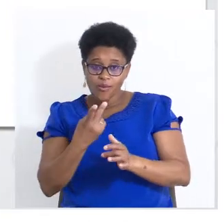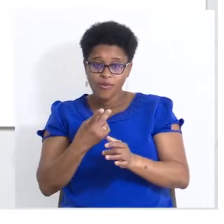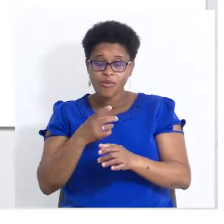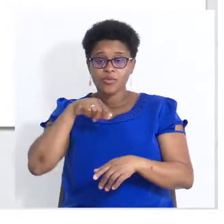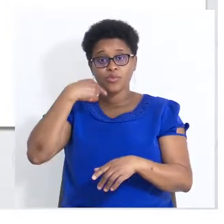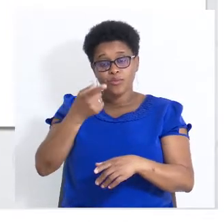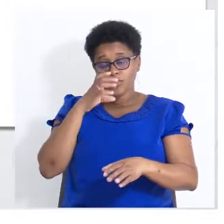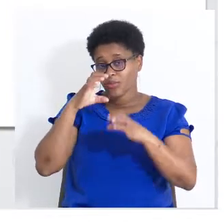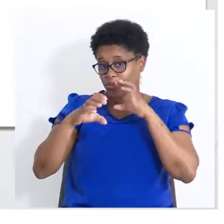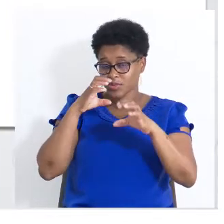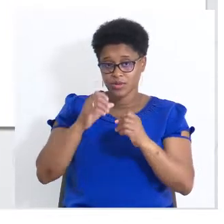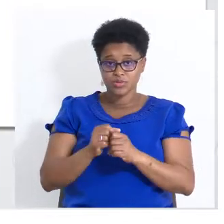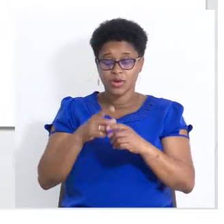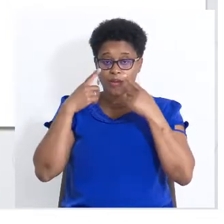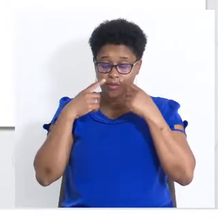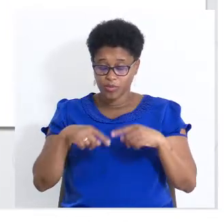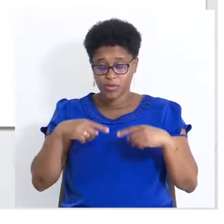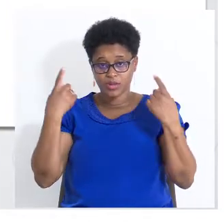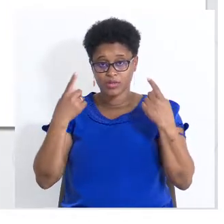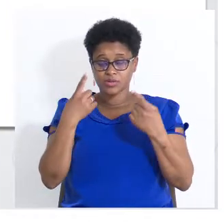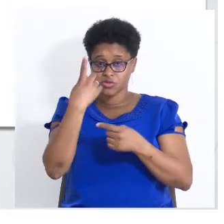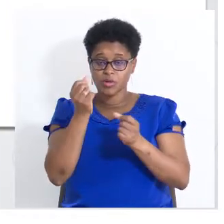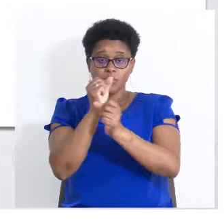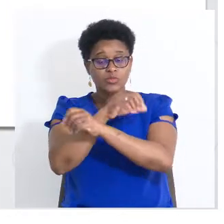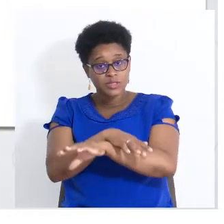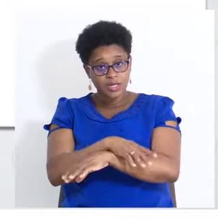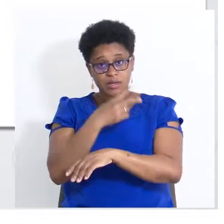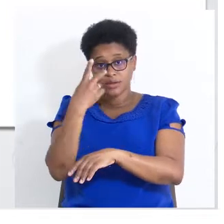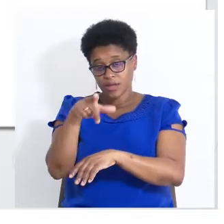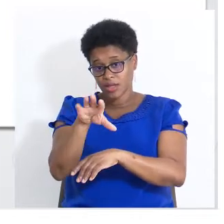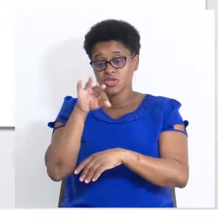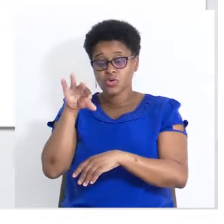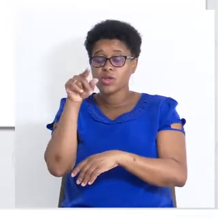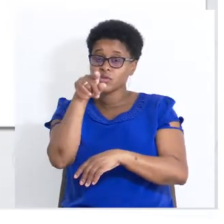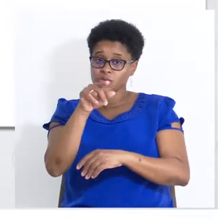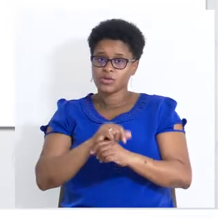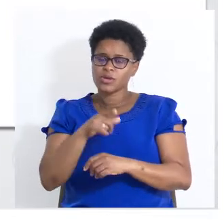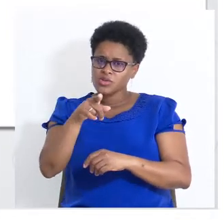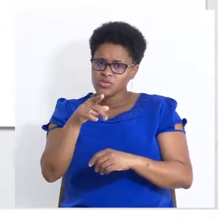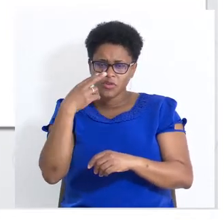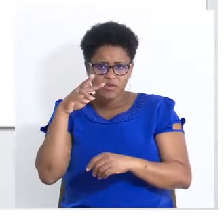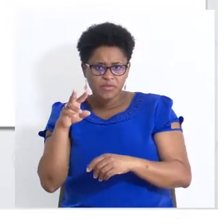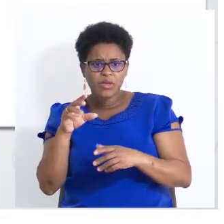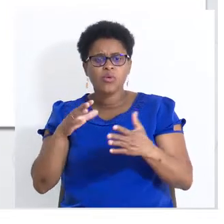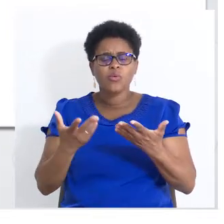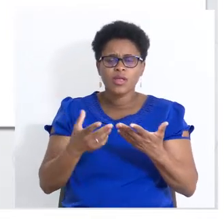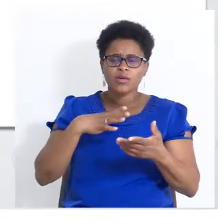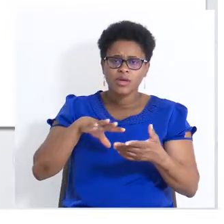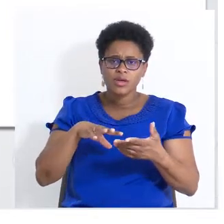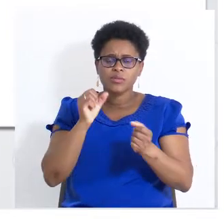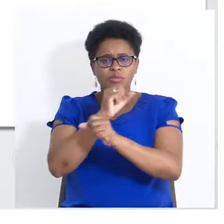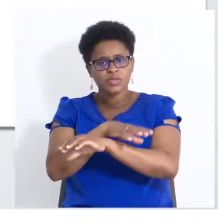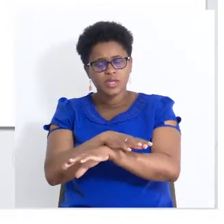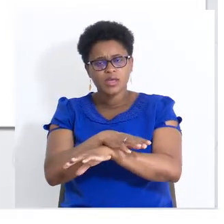ou noutro meio de comunicação a divulgação de uma publicidade. A tua escolha, ok? Tu escolhes o meio, tu escolhes a